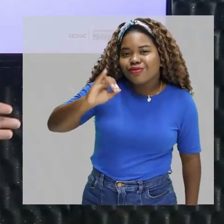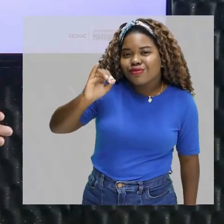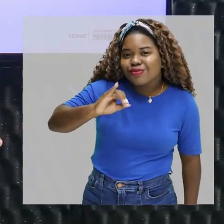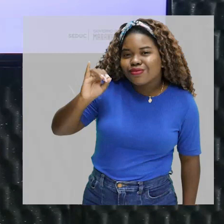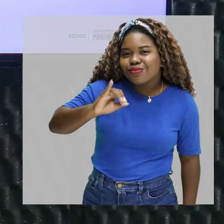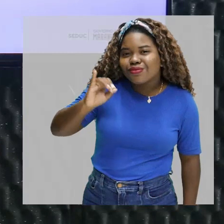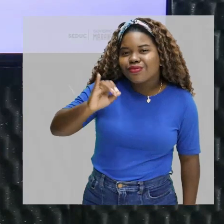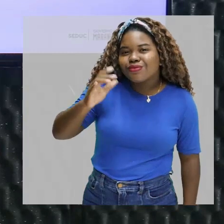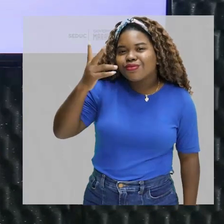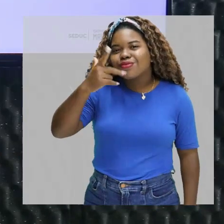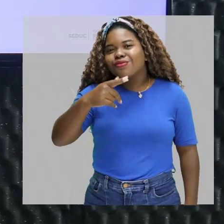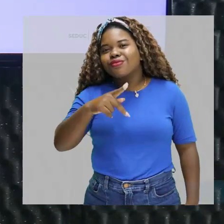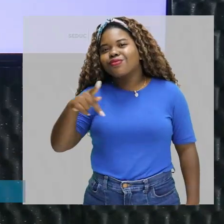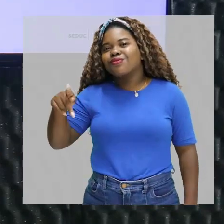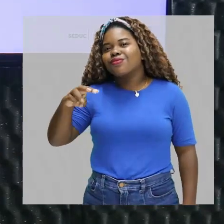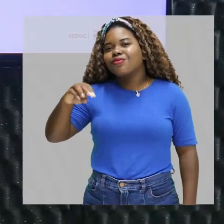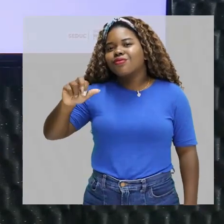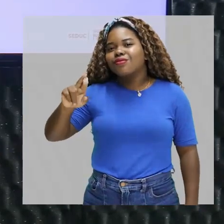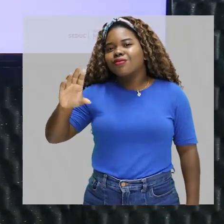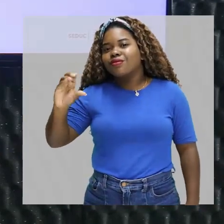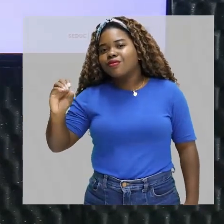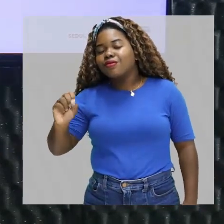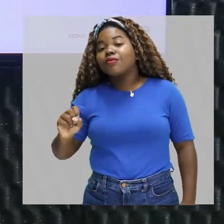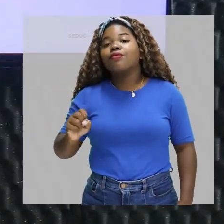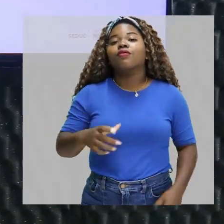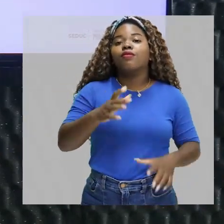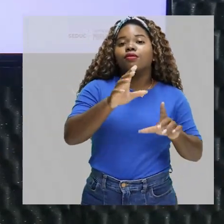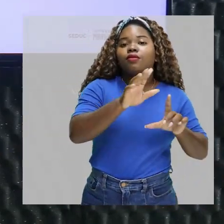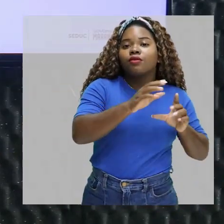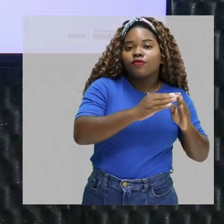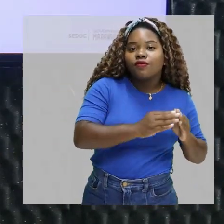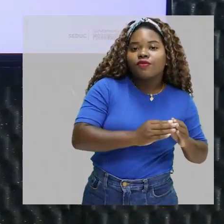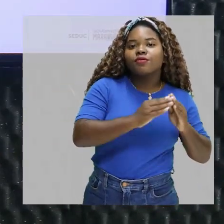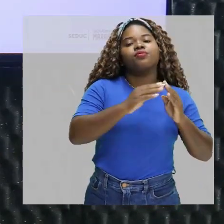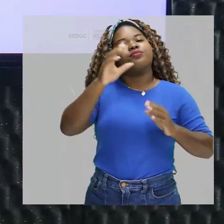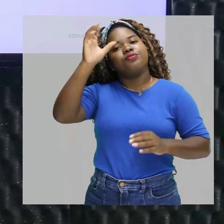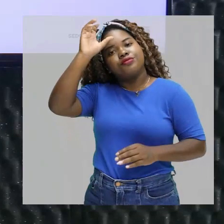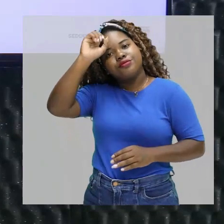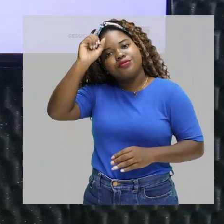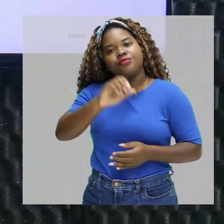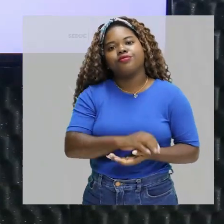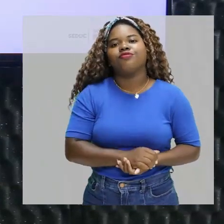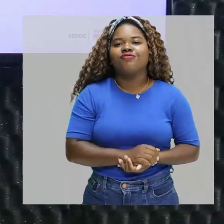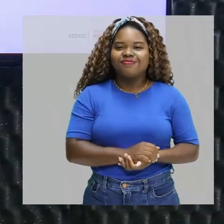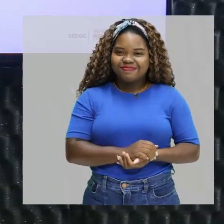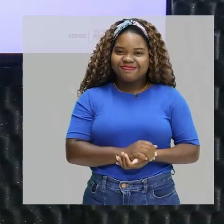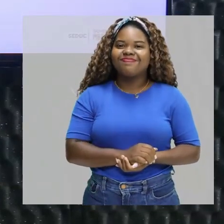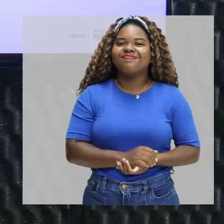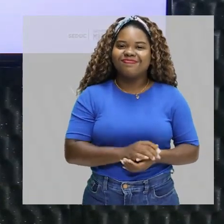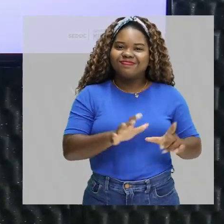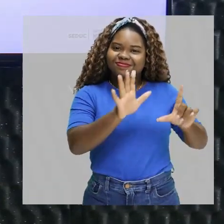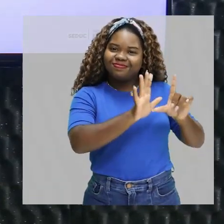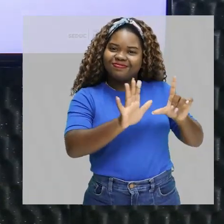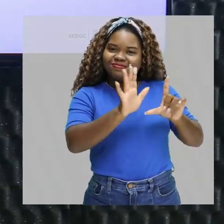fala galerinha bonita professor Marcos Cunha na área para o nosso projeto fique em casa aprendendo da